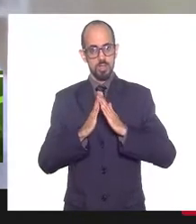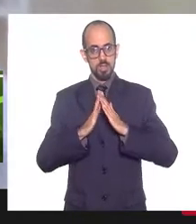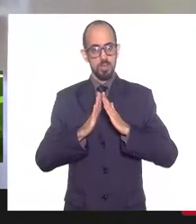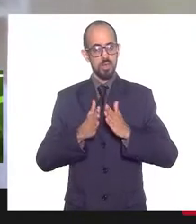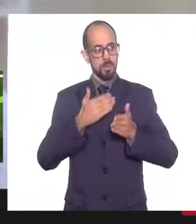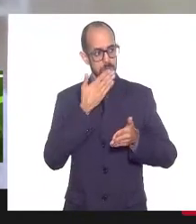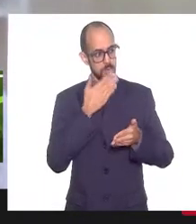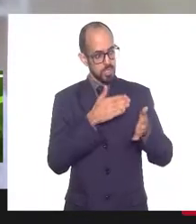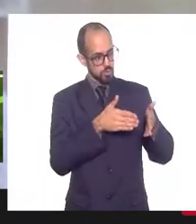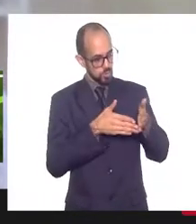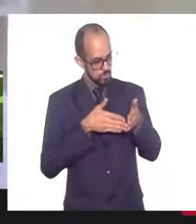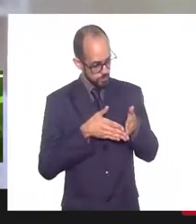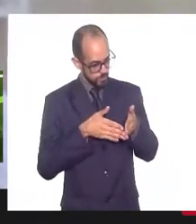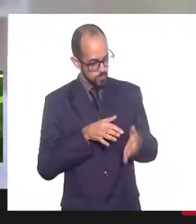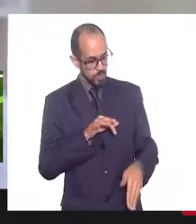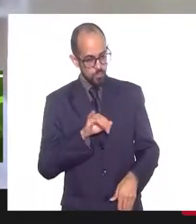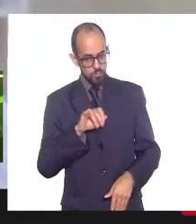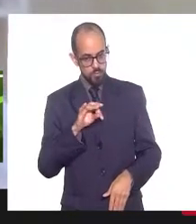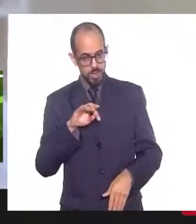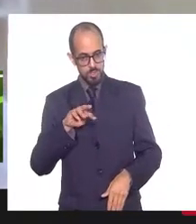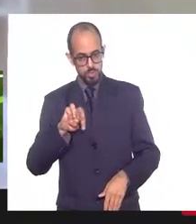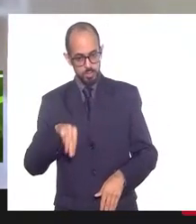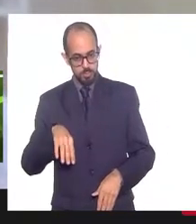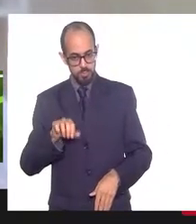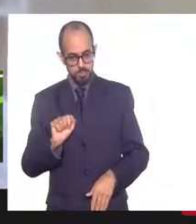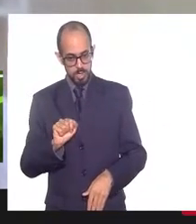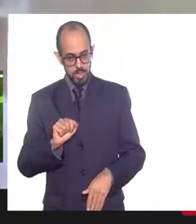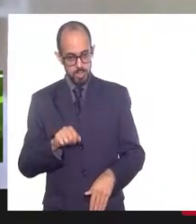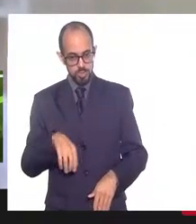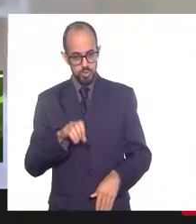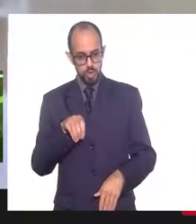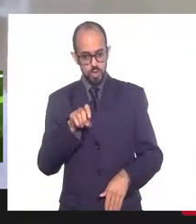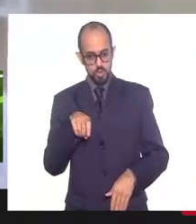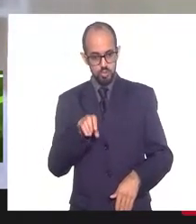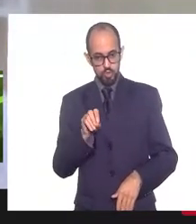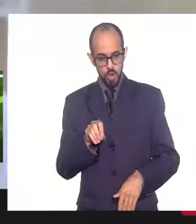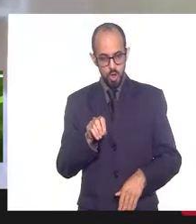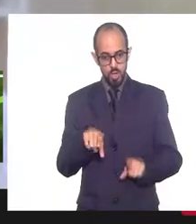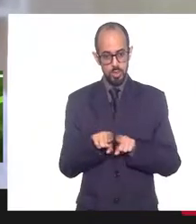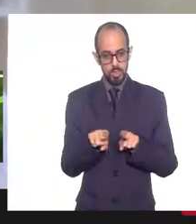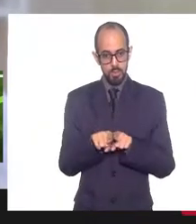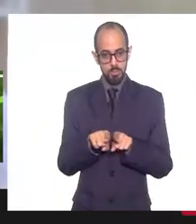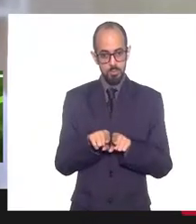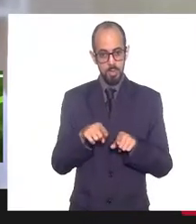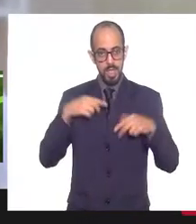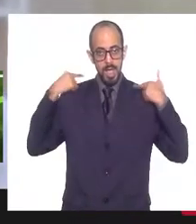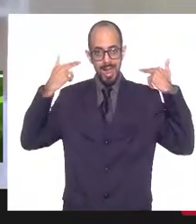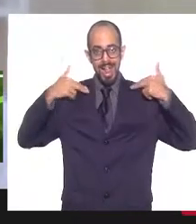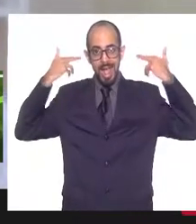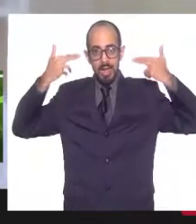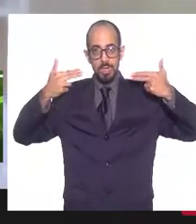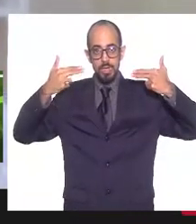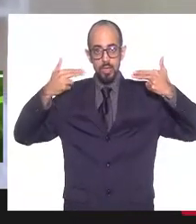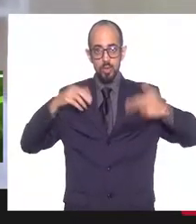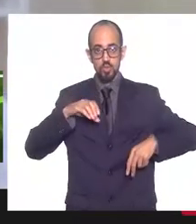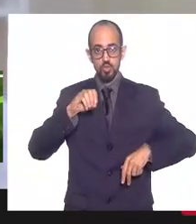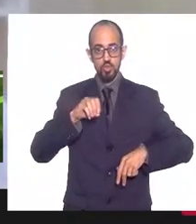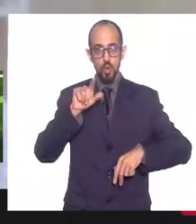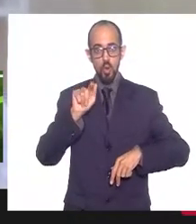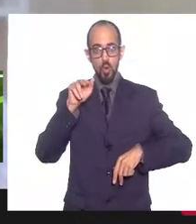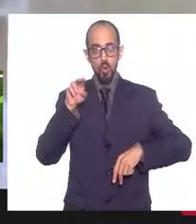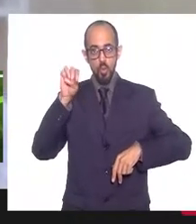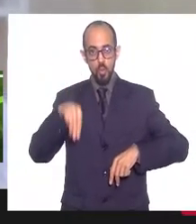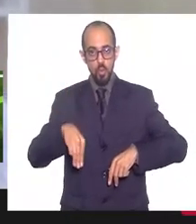a Fátima de Oxóssi, do Ilexé Obodé Ibô, Pai Carneiro de Ogum, do Ogum Xoroquei Araruama, que foi nosso